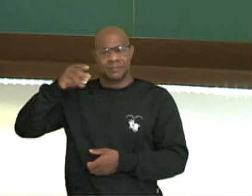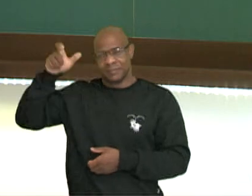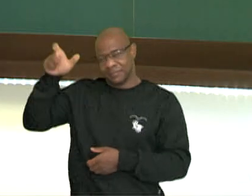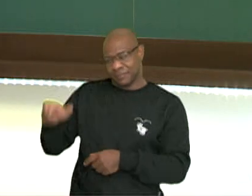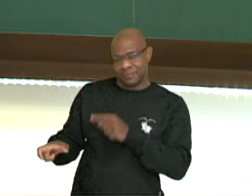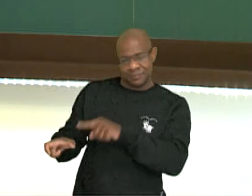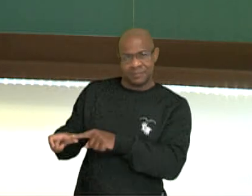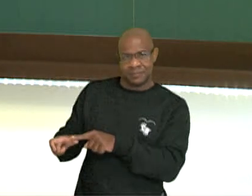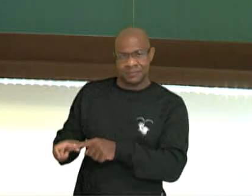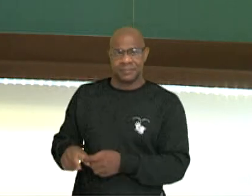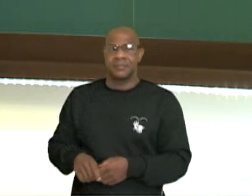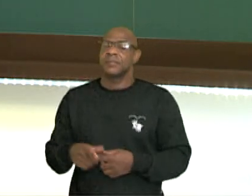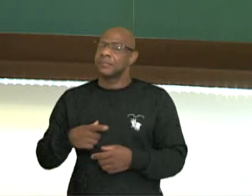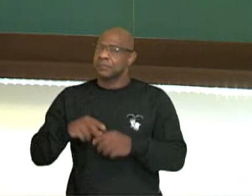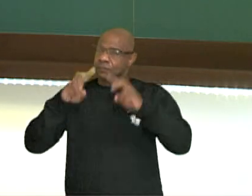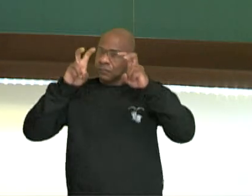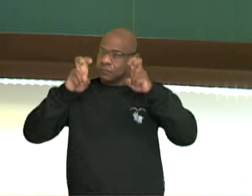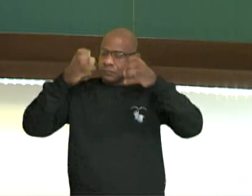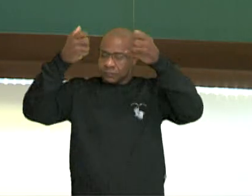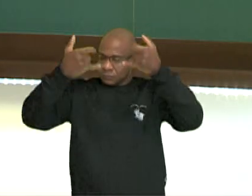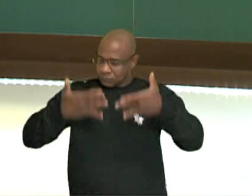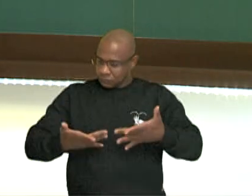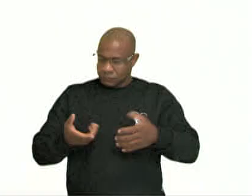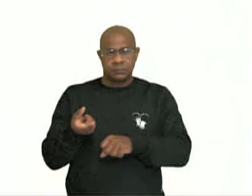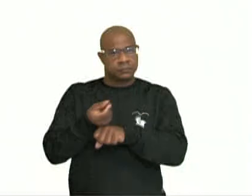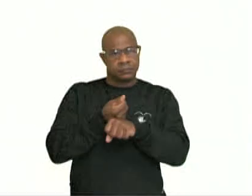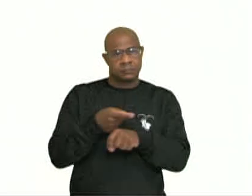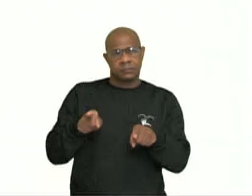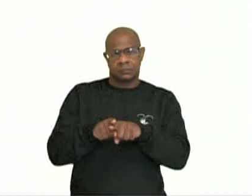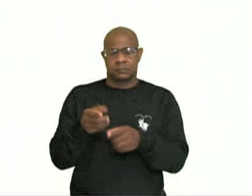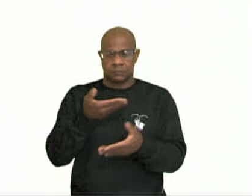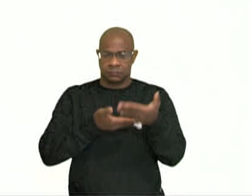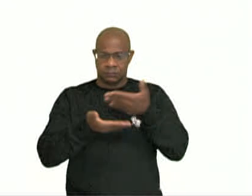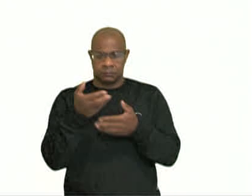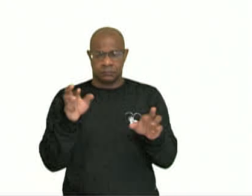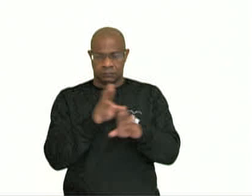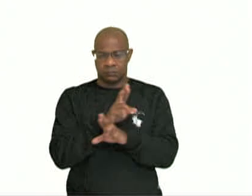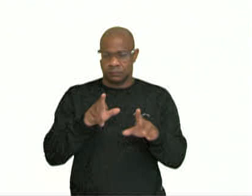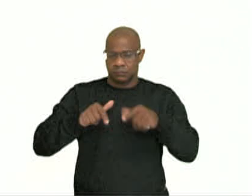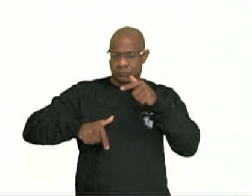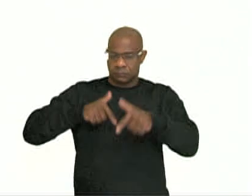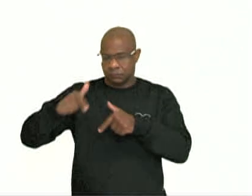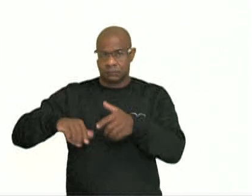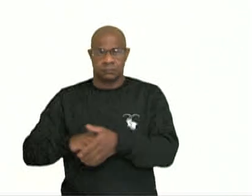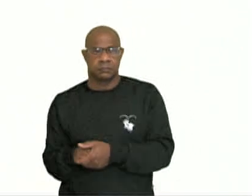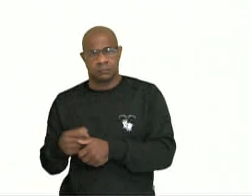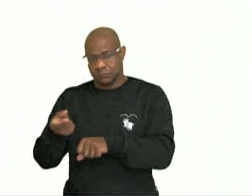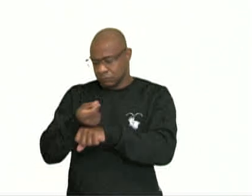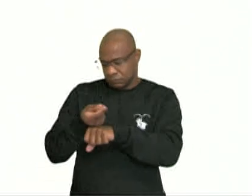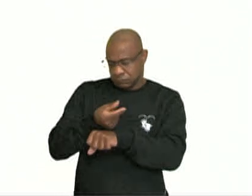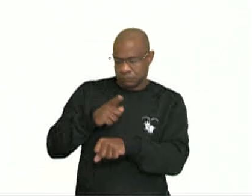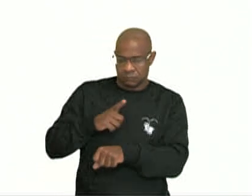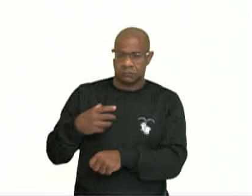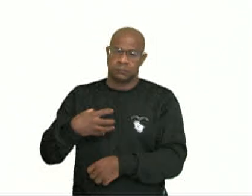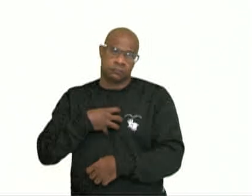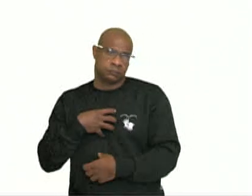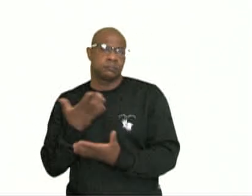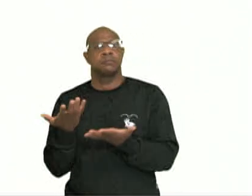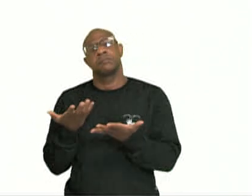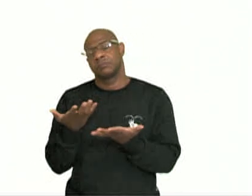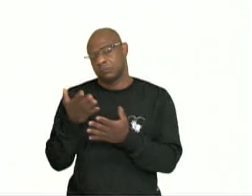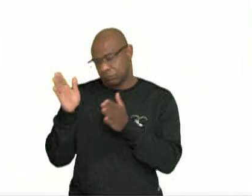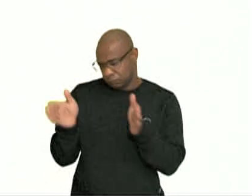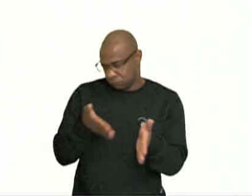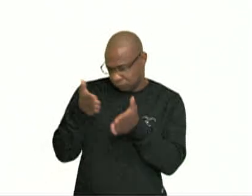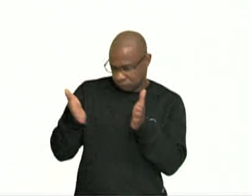esse tema do capitalismo, das relações de trabalho. O capitalismo se tornou o modo de produção dominante